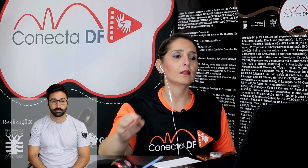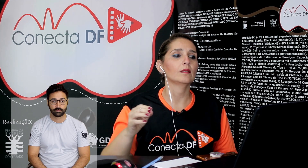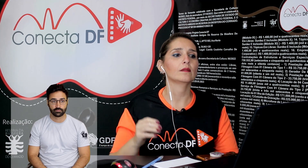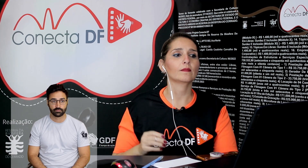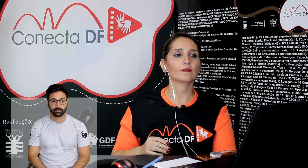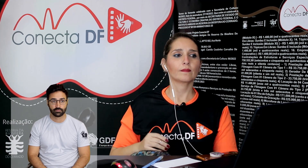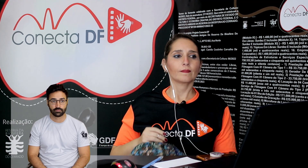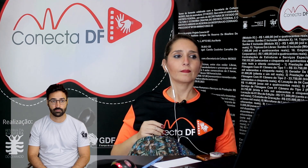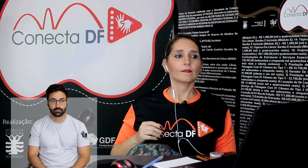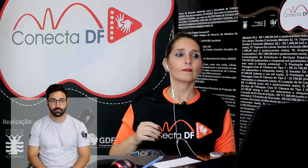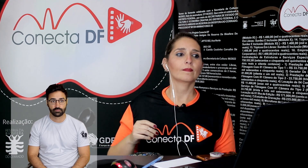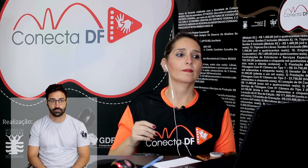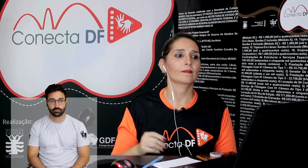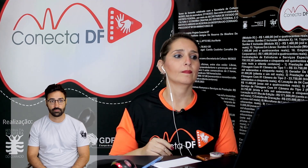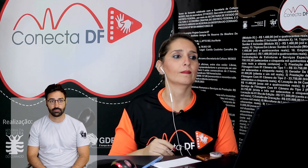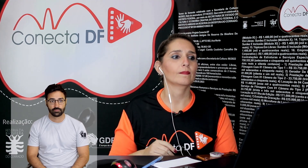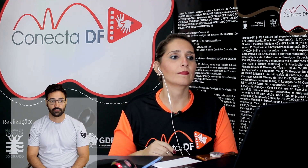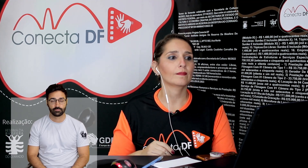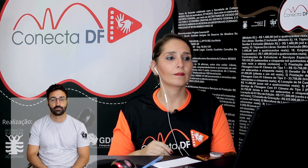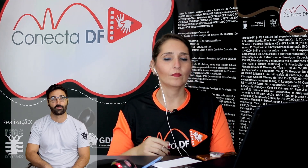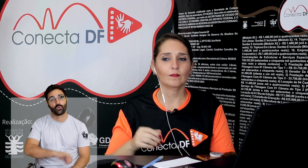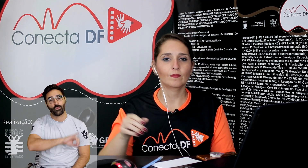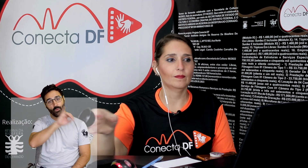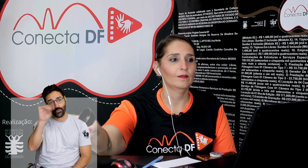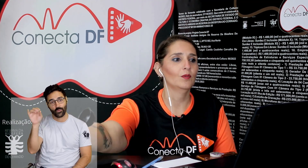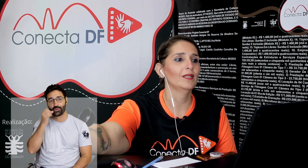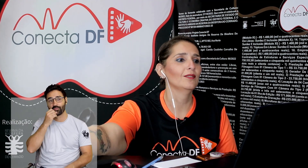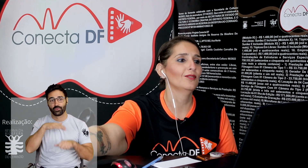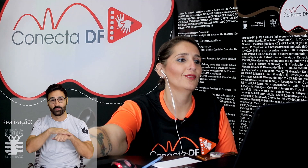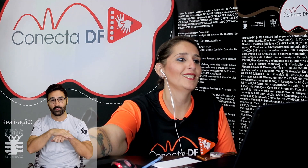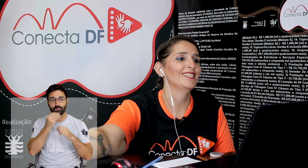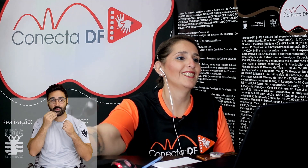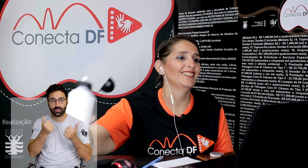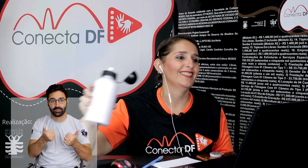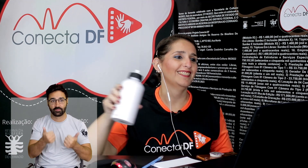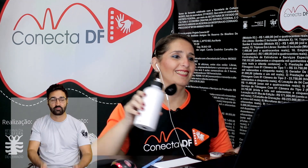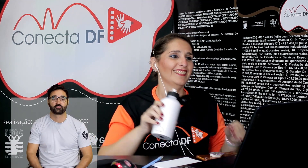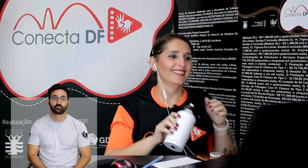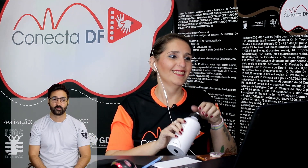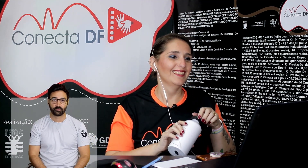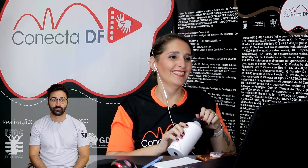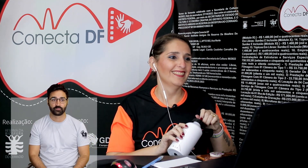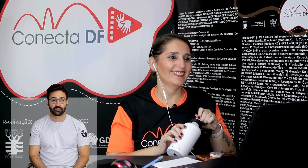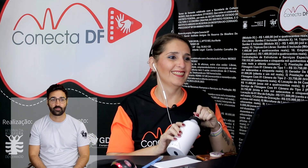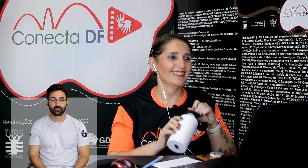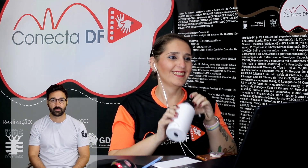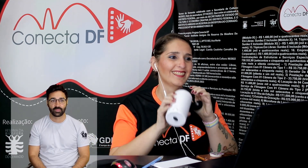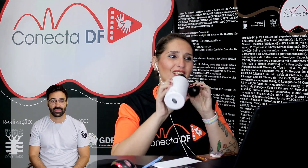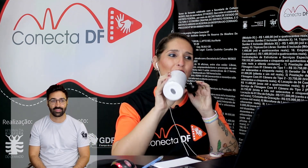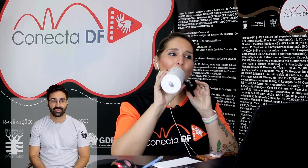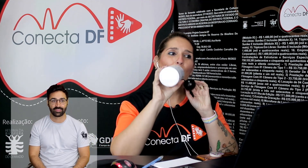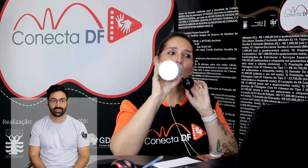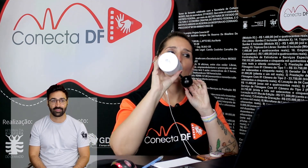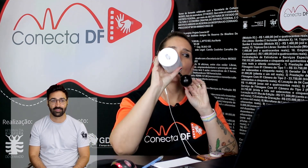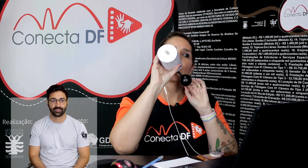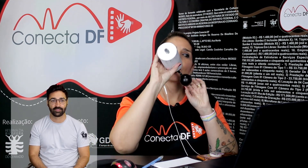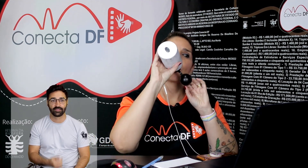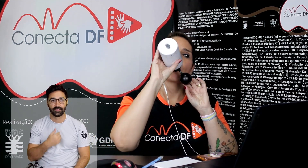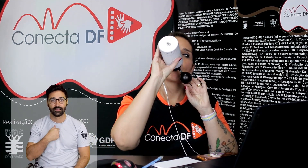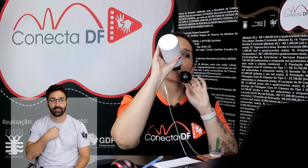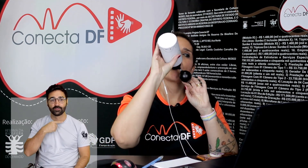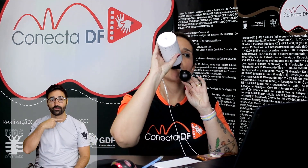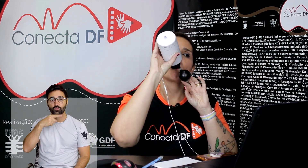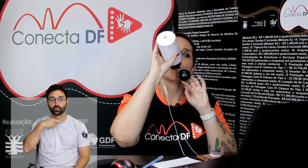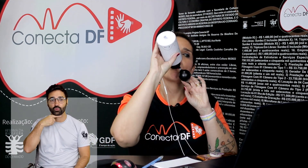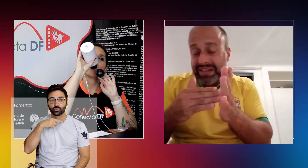Aí, Oi, boa noite, tudo bom, professor? boa noite. É uma dúvida que eu tenho sobre final